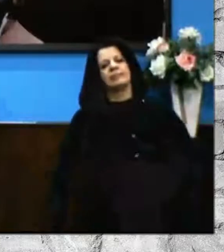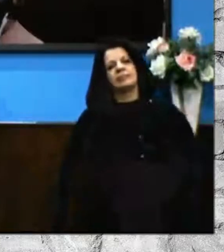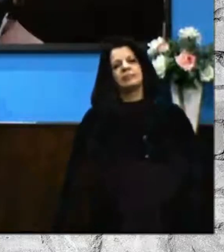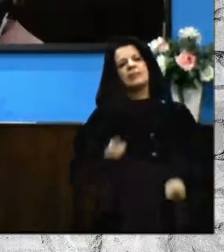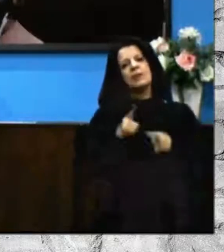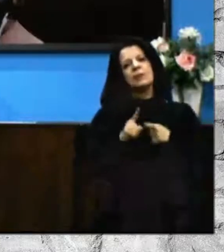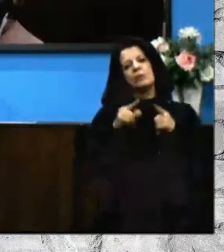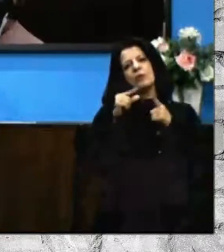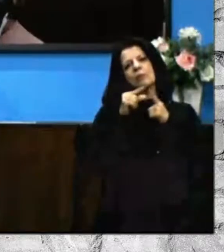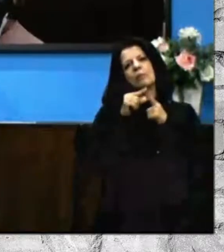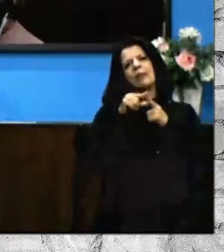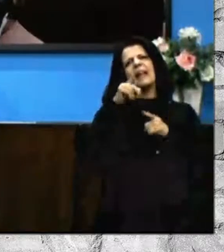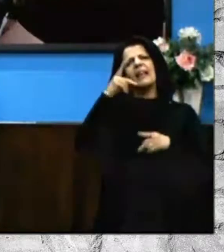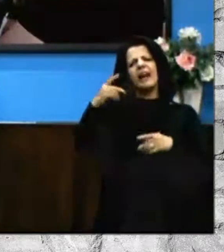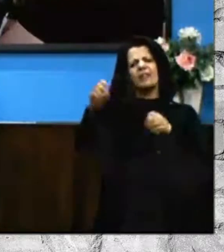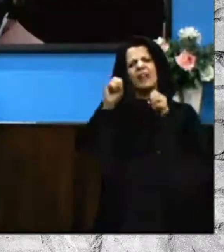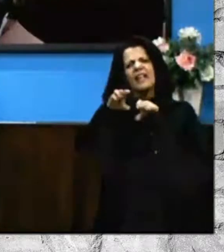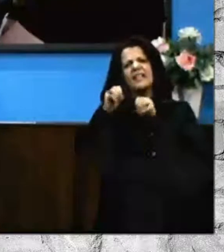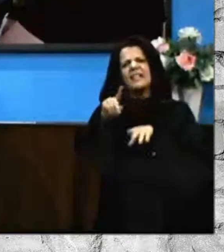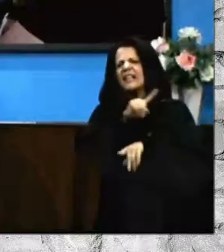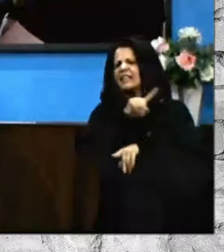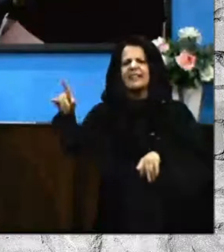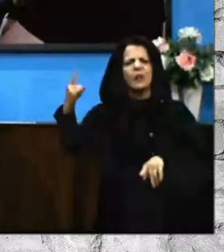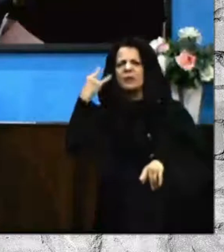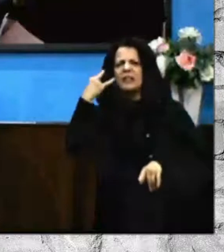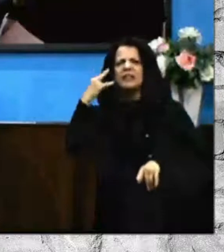Porque a Bíblia diz, não tentarás o Senhor teu Deus.